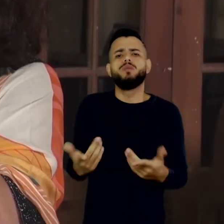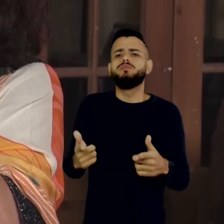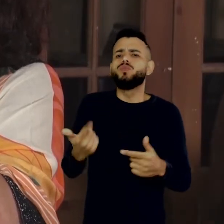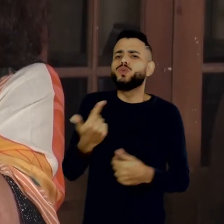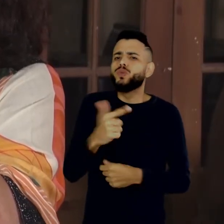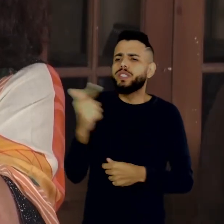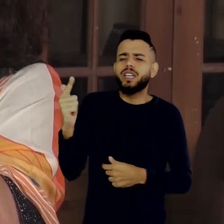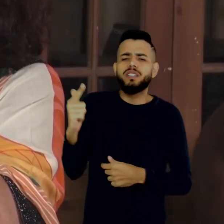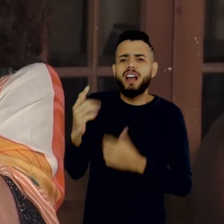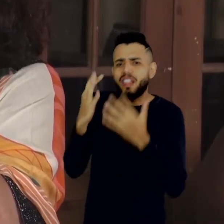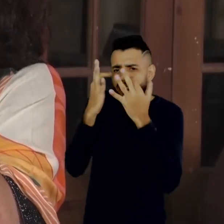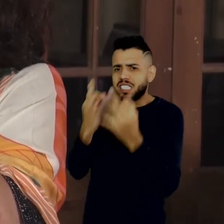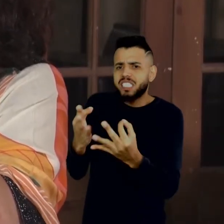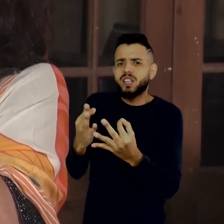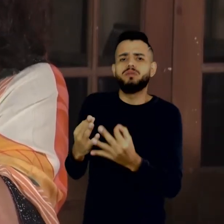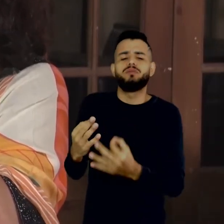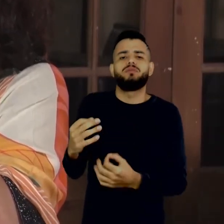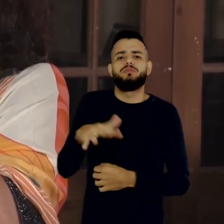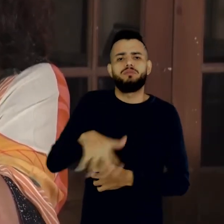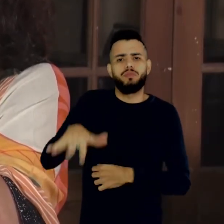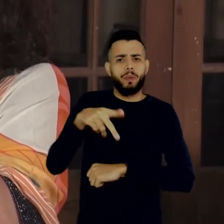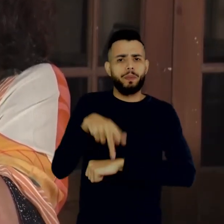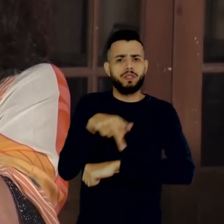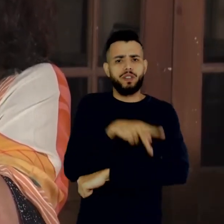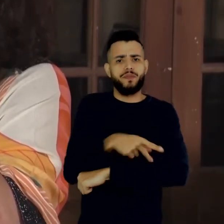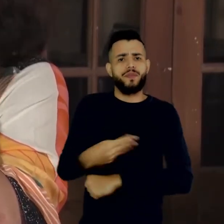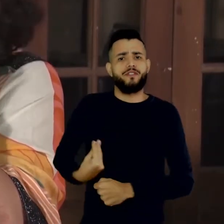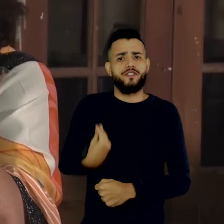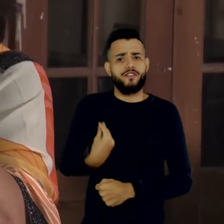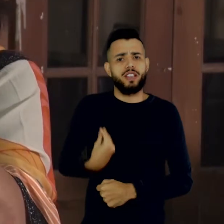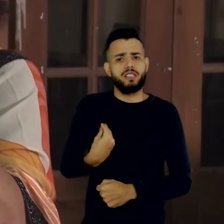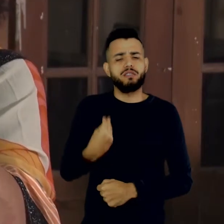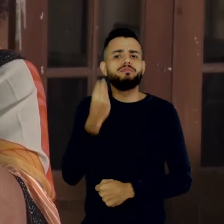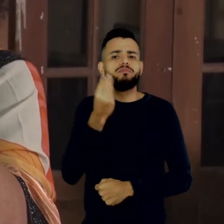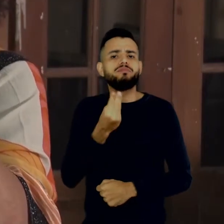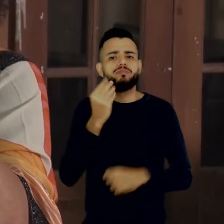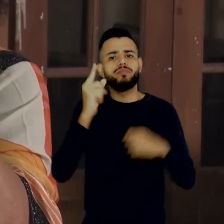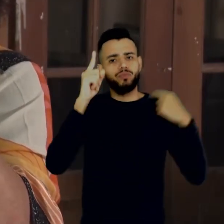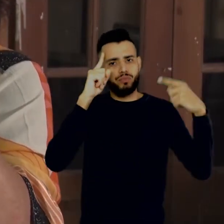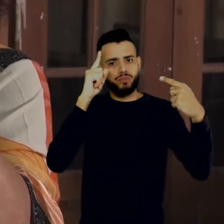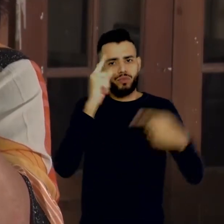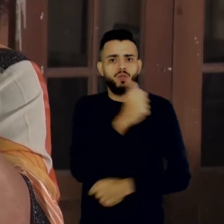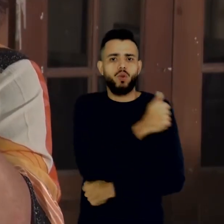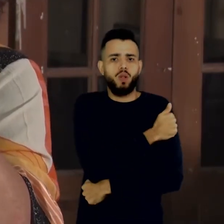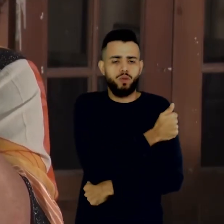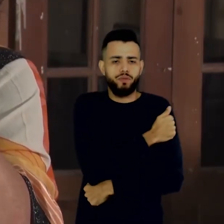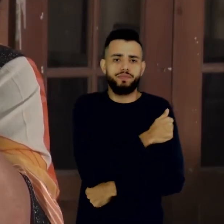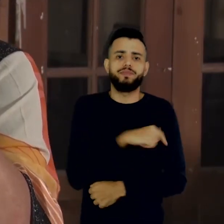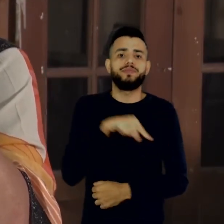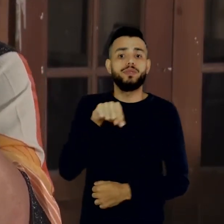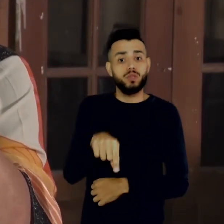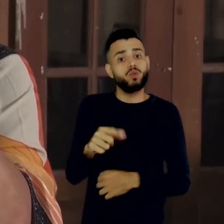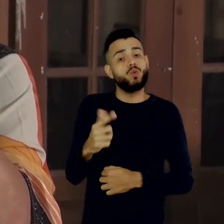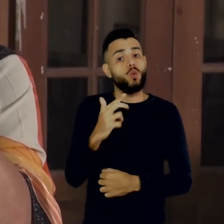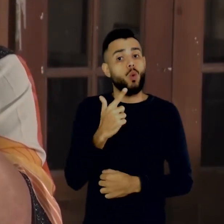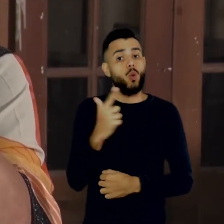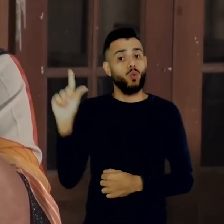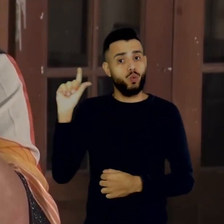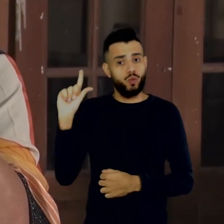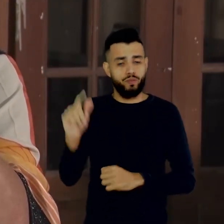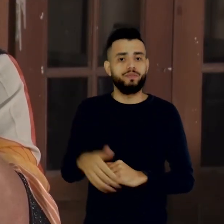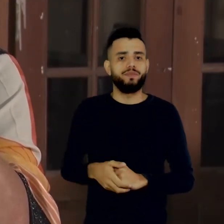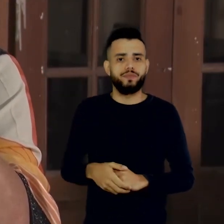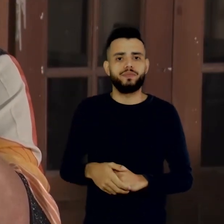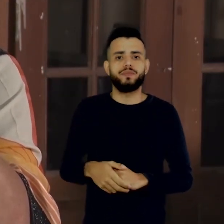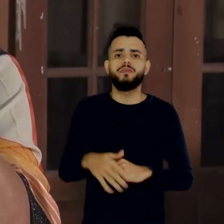atenção à dimensão pedagógica e a vivência cotidiana dos estudantes. Então, esse é um outro aspecto, né? Mesmo quando a